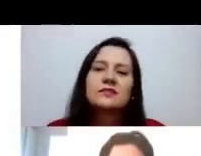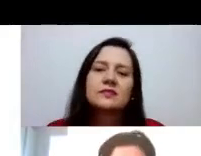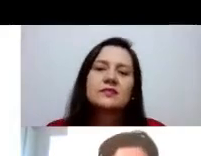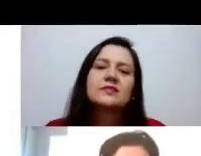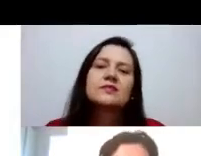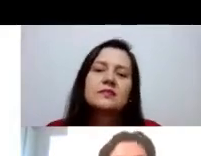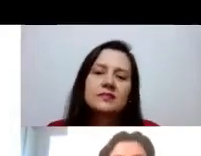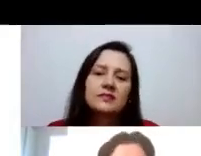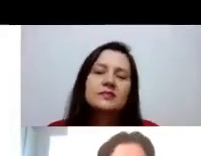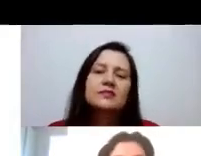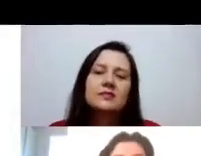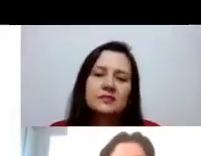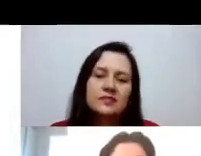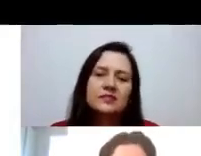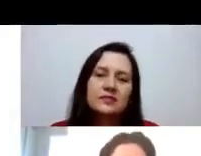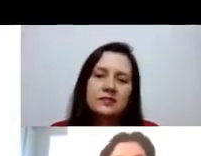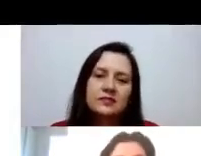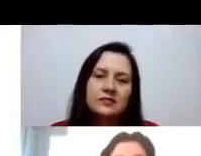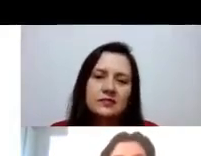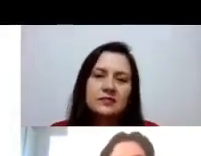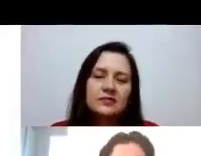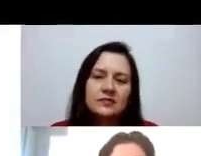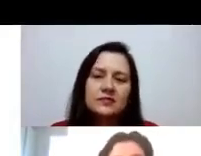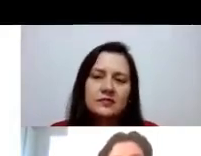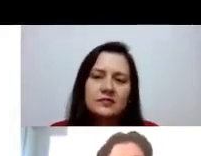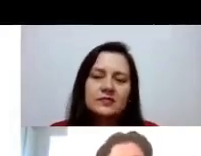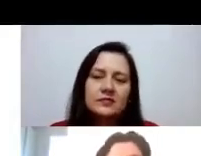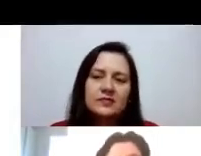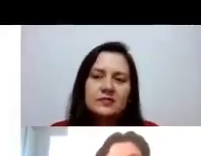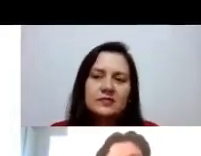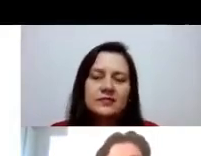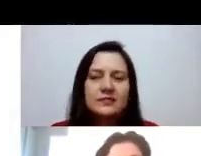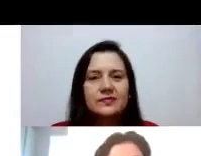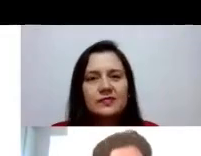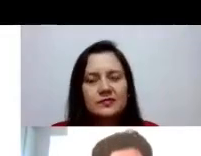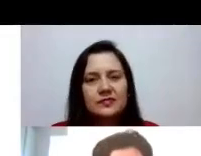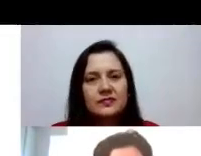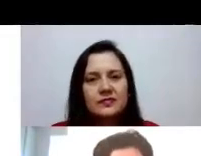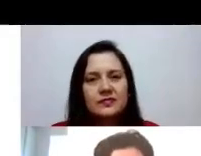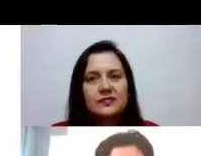esteja na prefeitura, se você assinou esse ato, você vai responder por ele até no prazo de